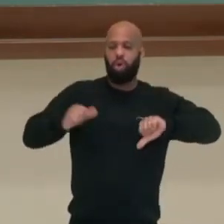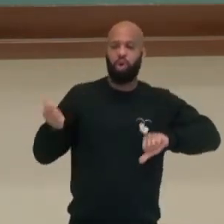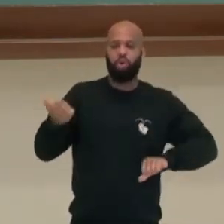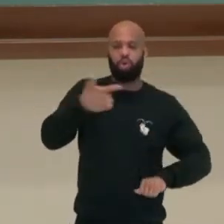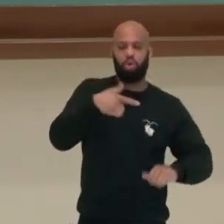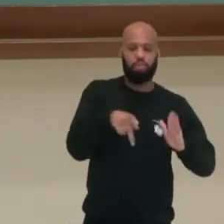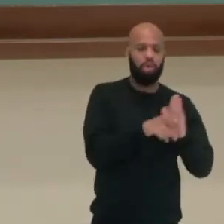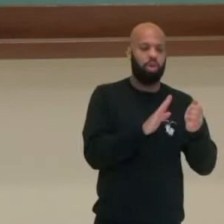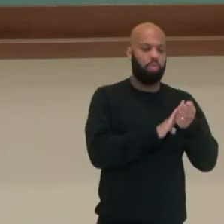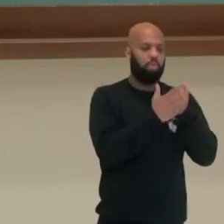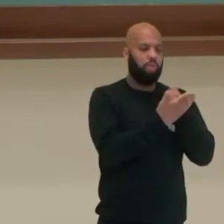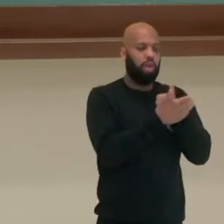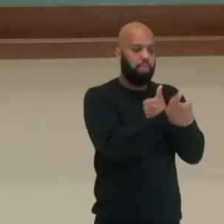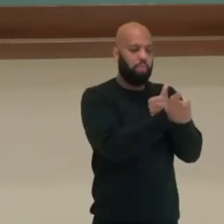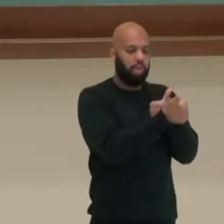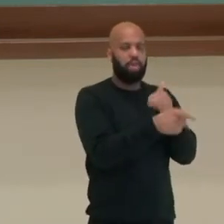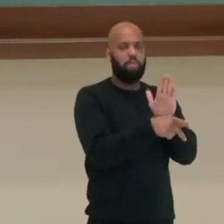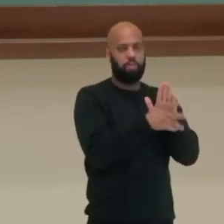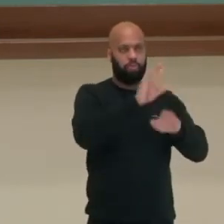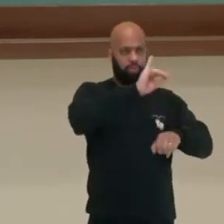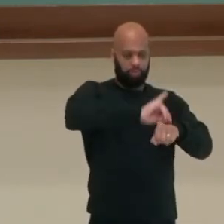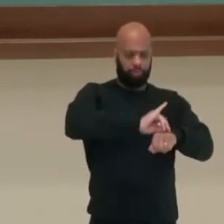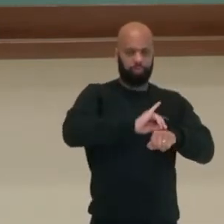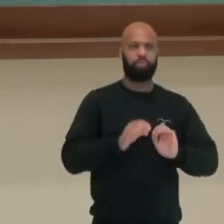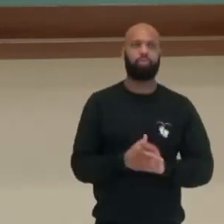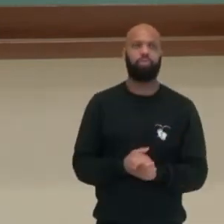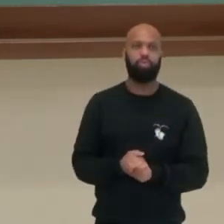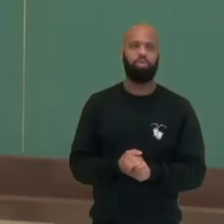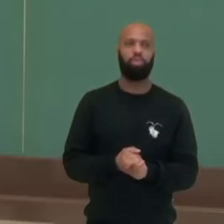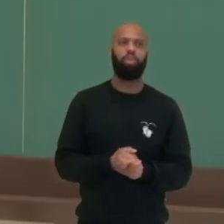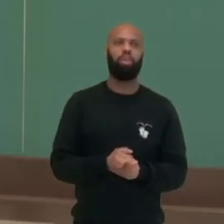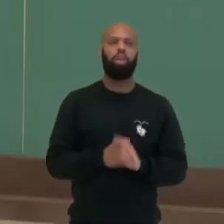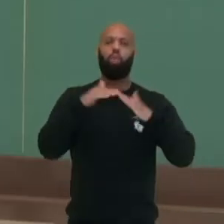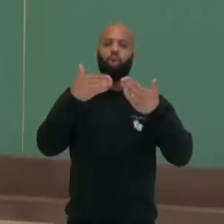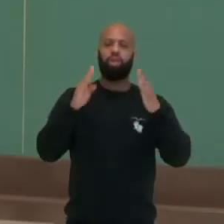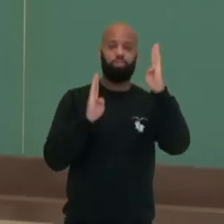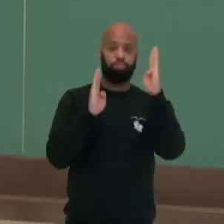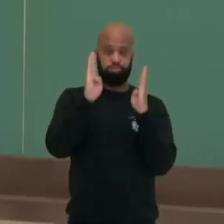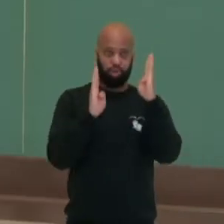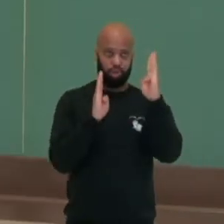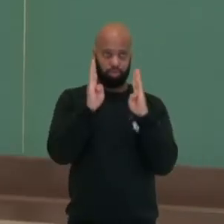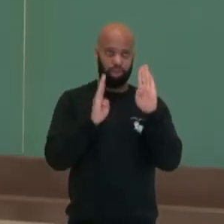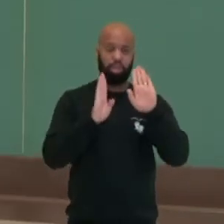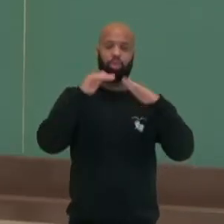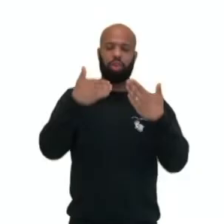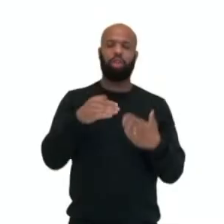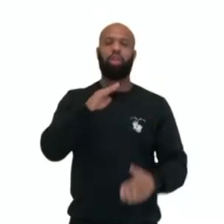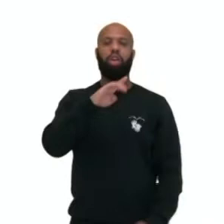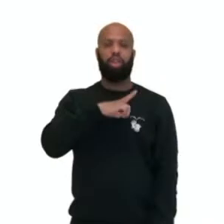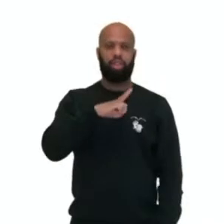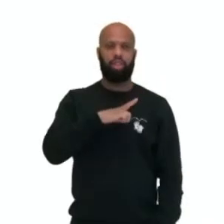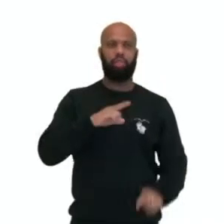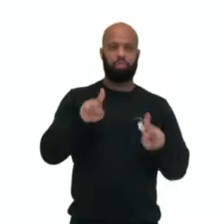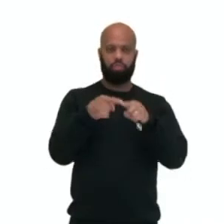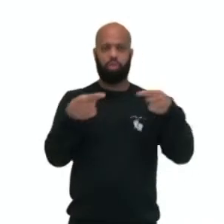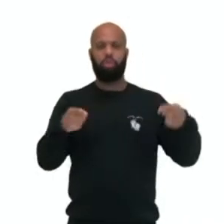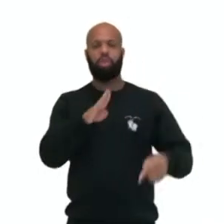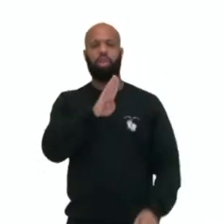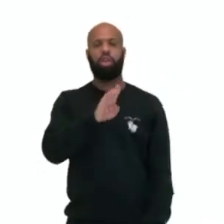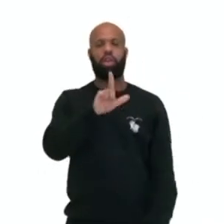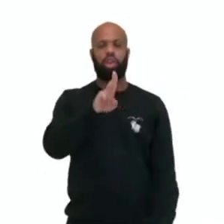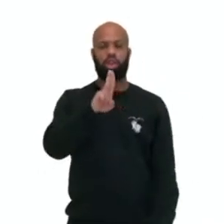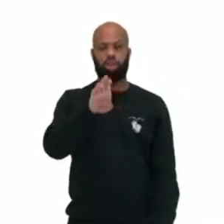dos bairros mais próximos do centro, tá? Nesse período, então, o blues absorve